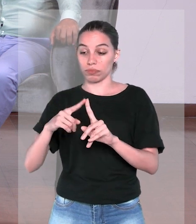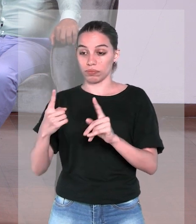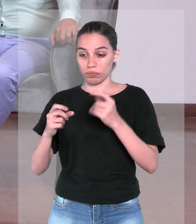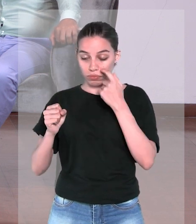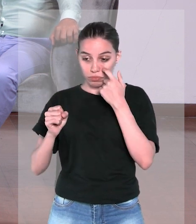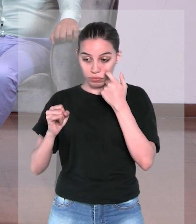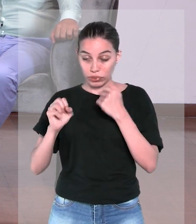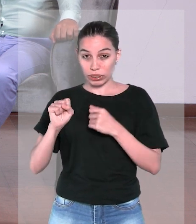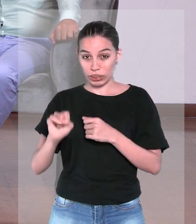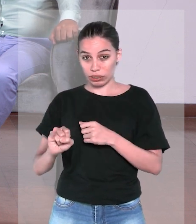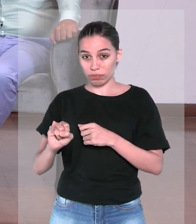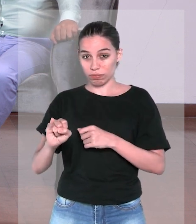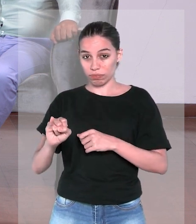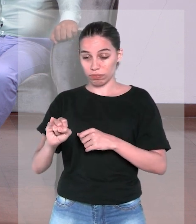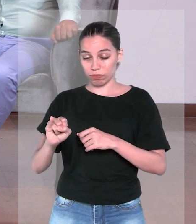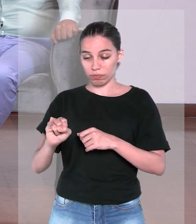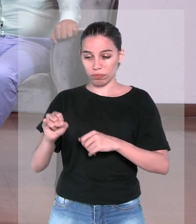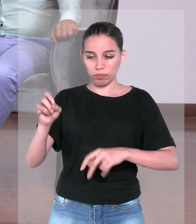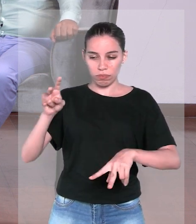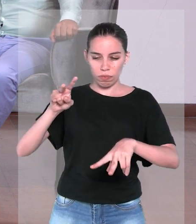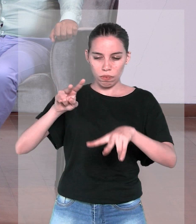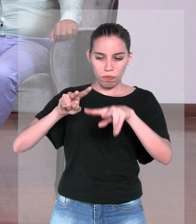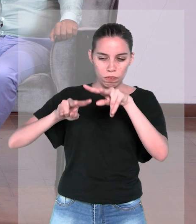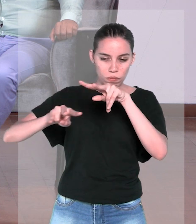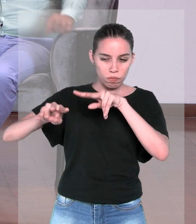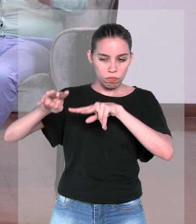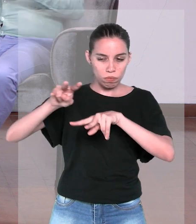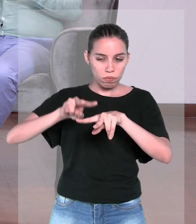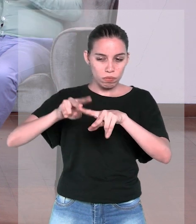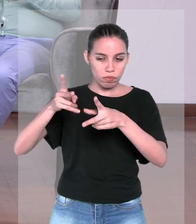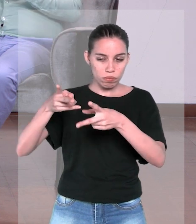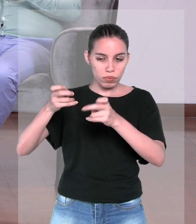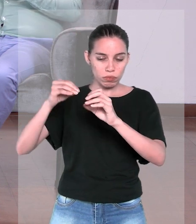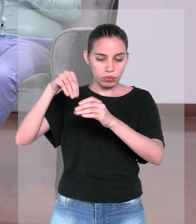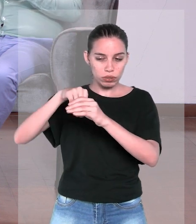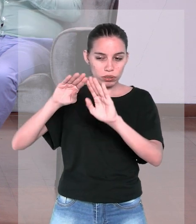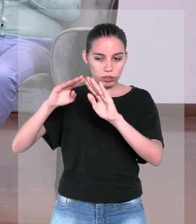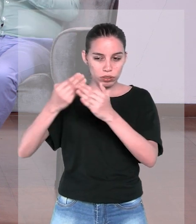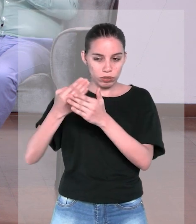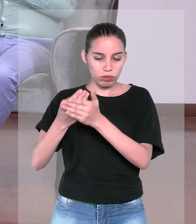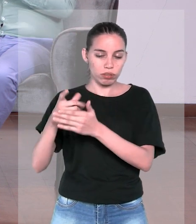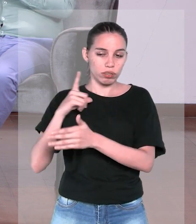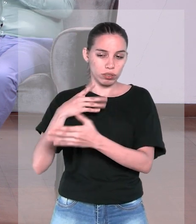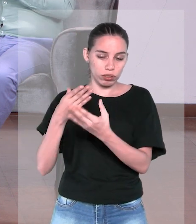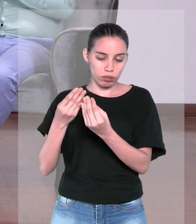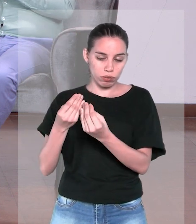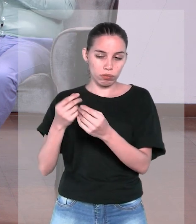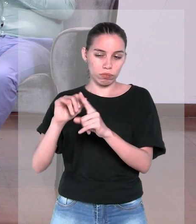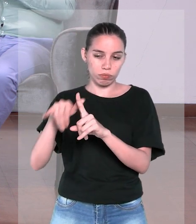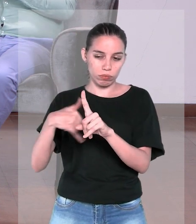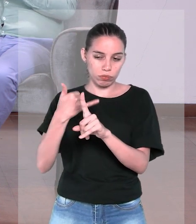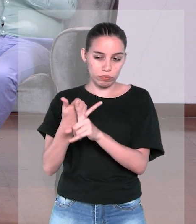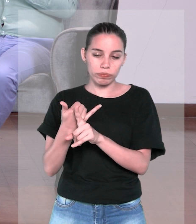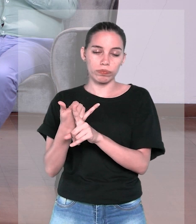são exclusividade dessa geração do quarto? Não. Elas se materializam de forma mais evidente nessa geração